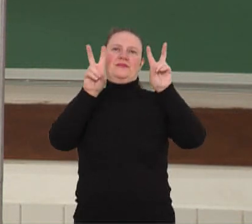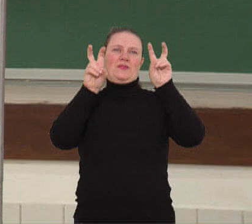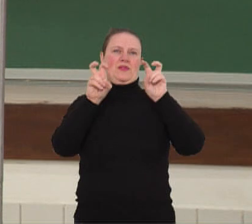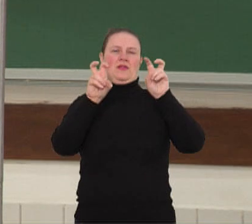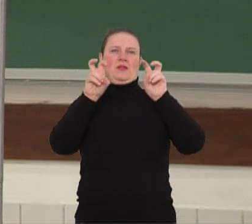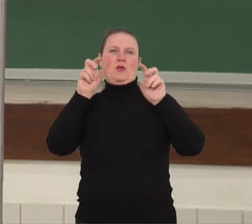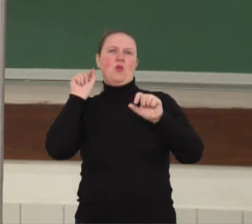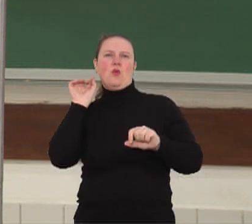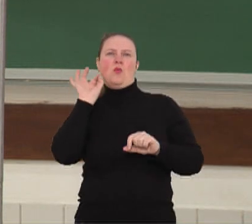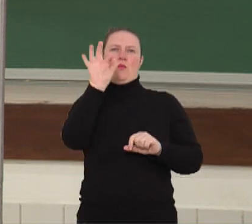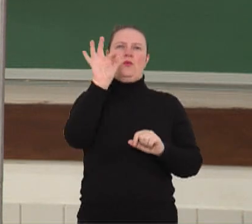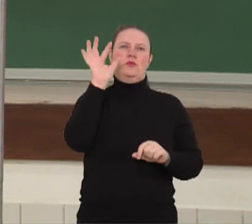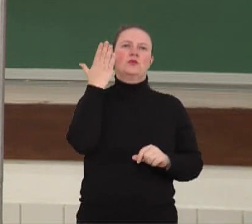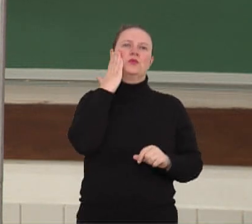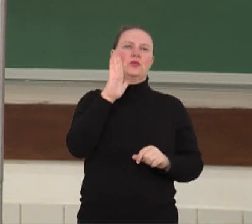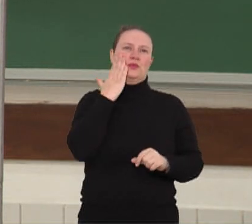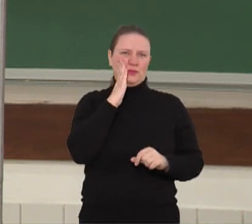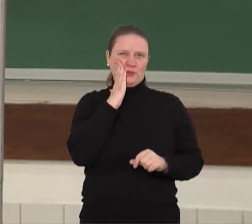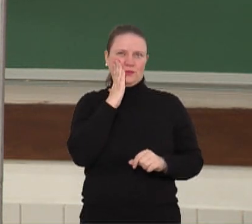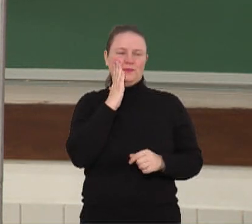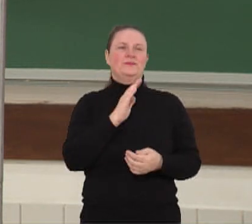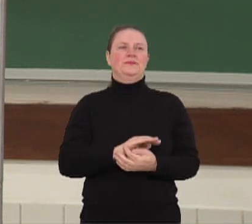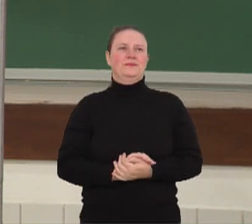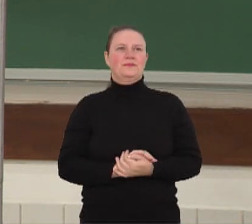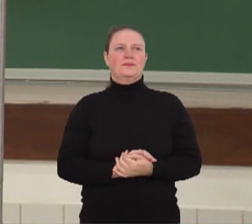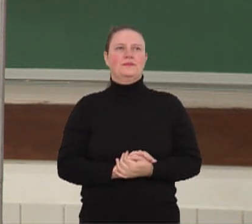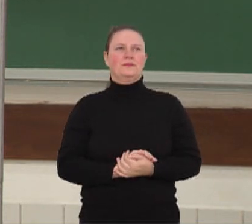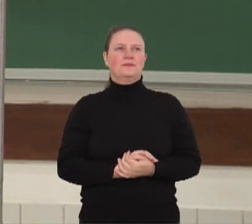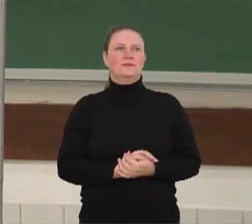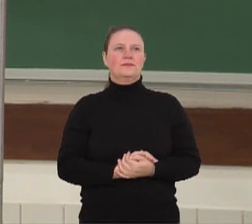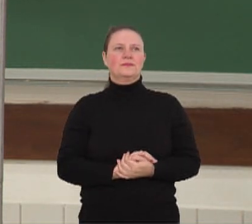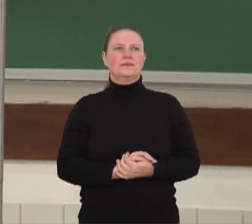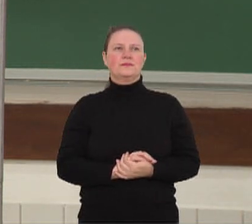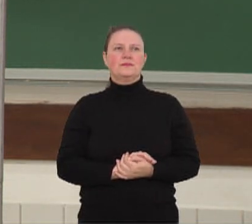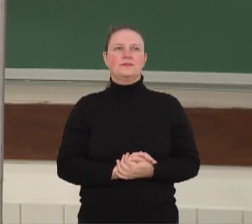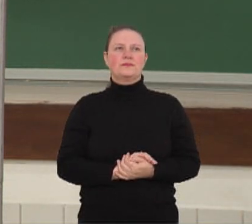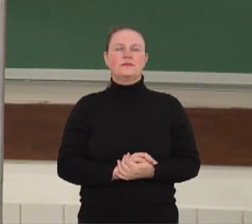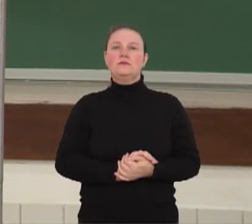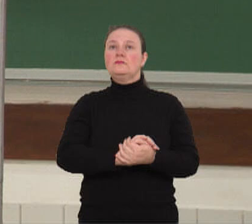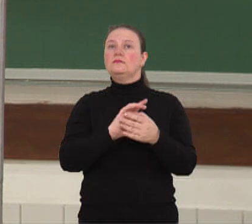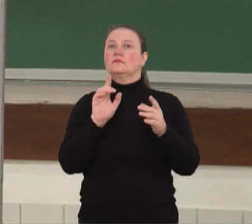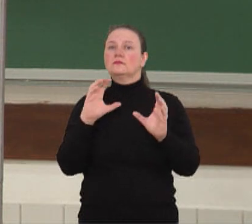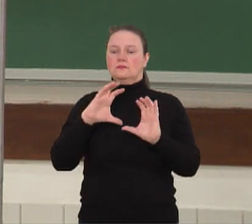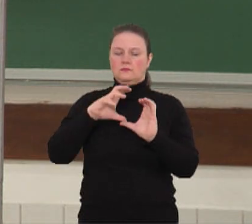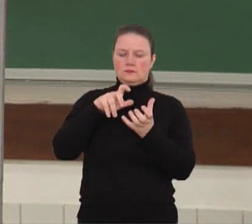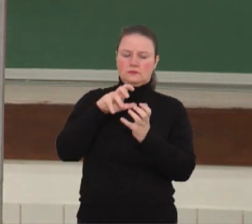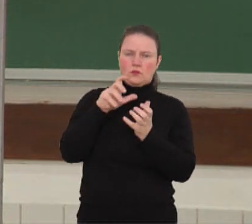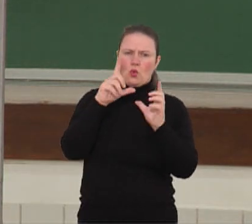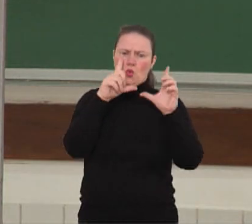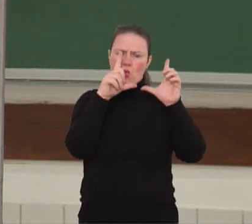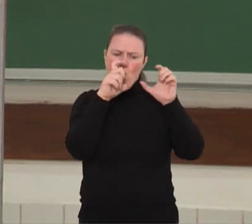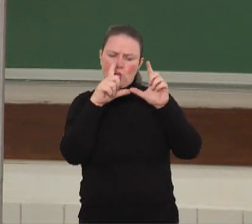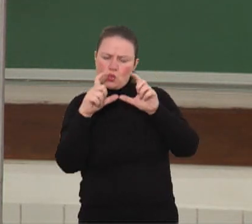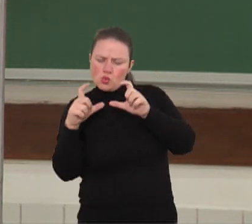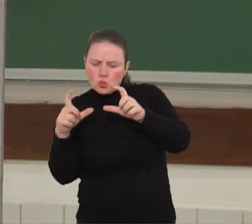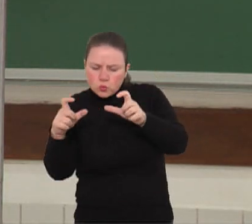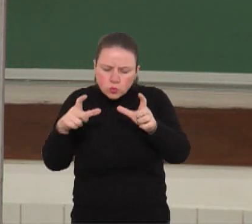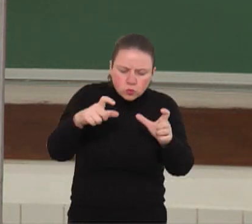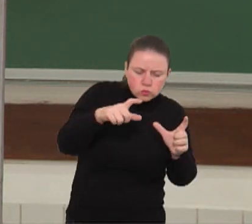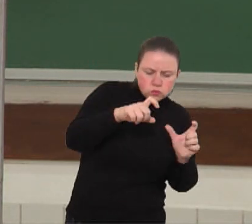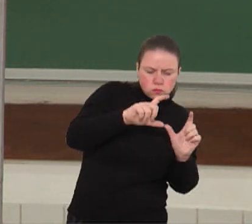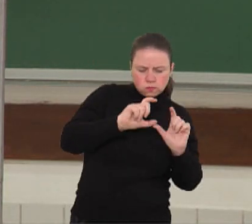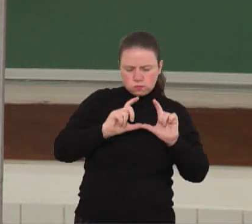Azul. Um livro muito bom, vale a pena ser lido. Combinado? E de lá a Terra foi fotografada.